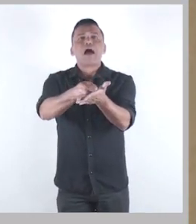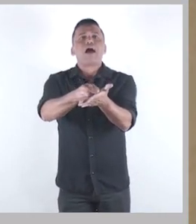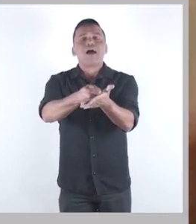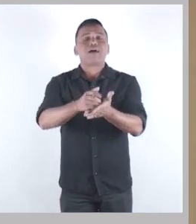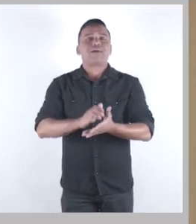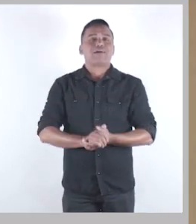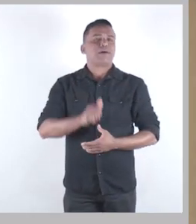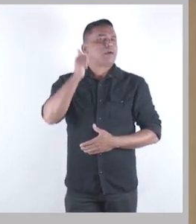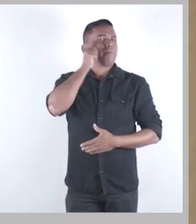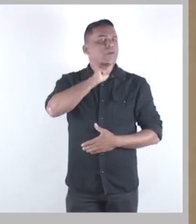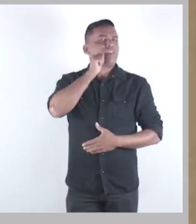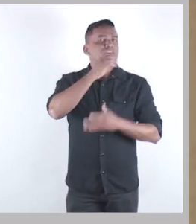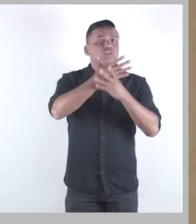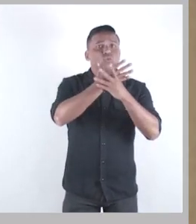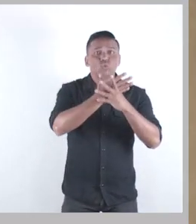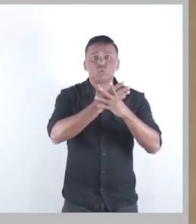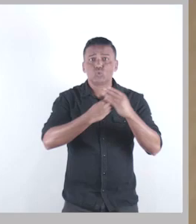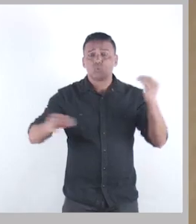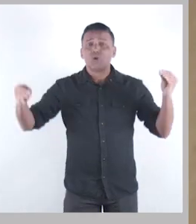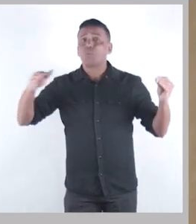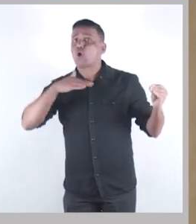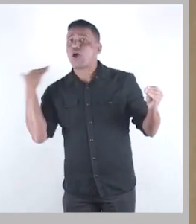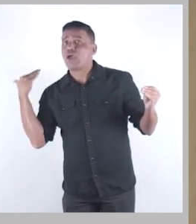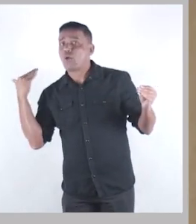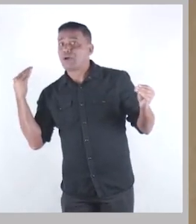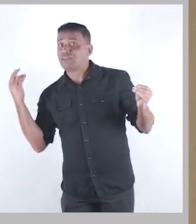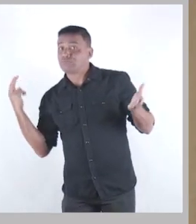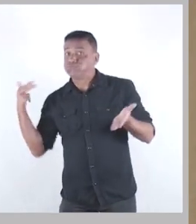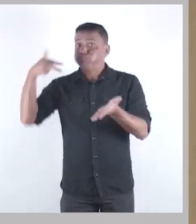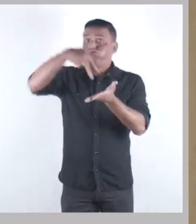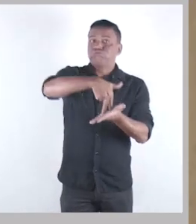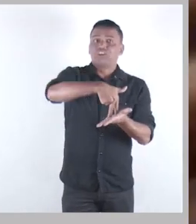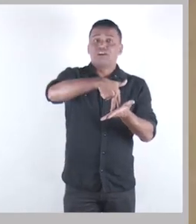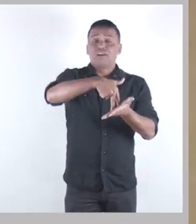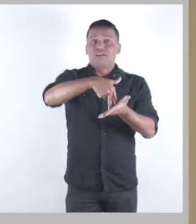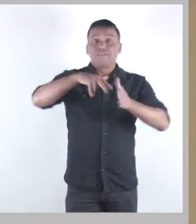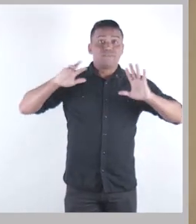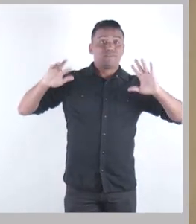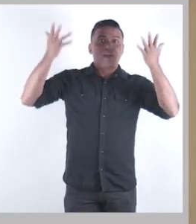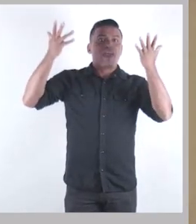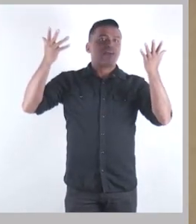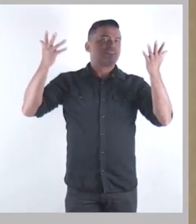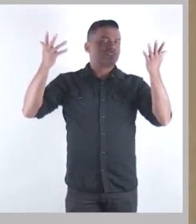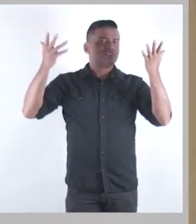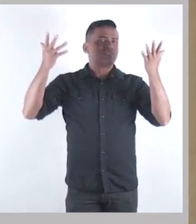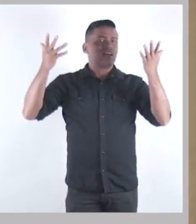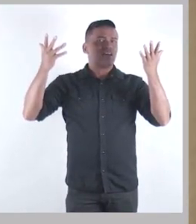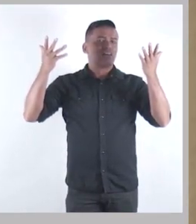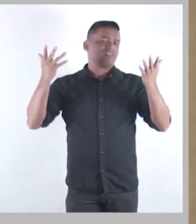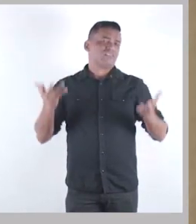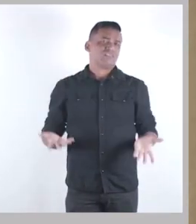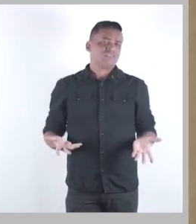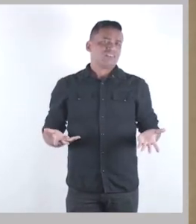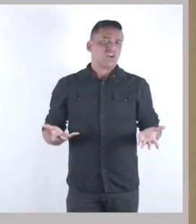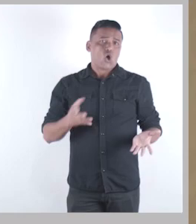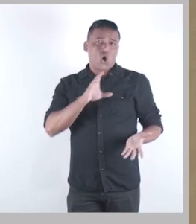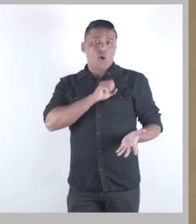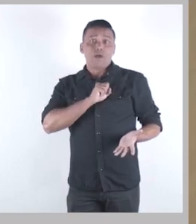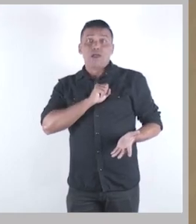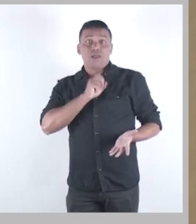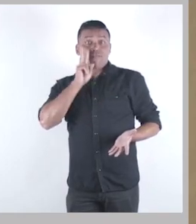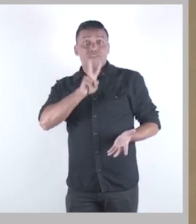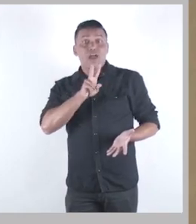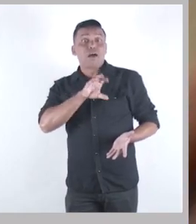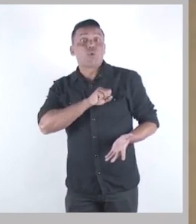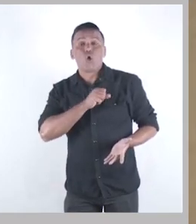menina que desapareceu também há muito tempo, já morreu há muito tempo, mas de repente reaparece numa festa e é um menino que se namora por ela e saem